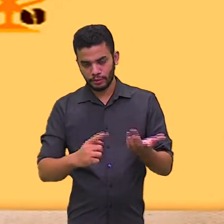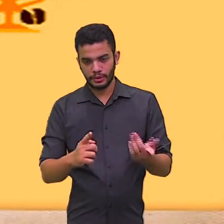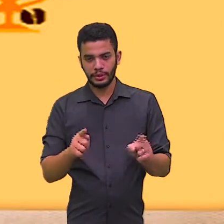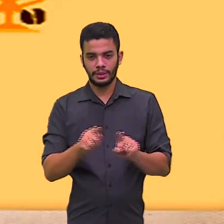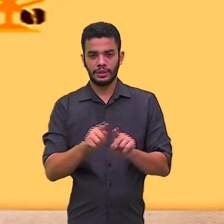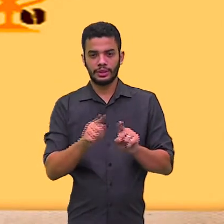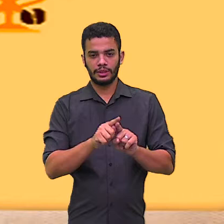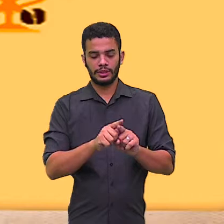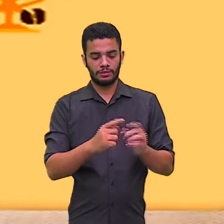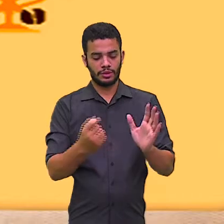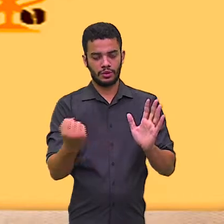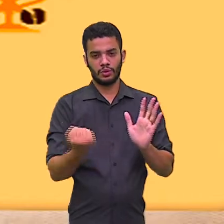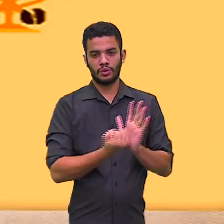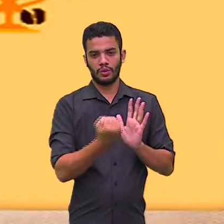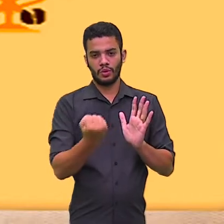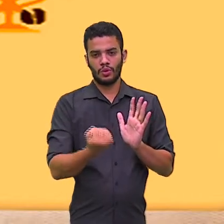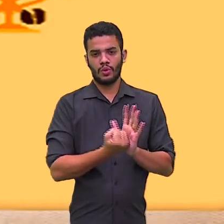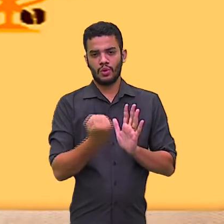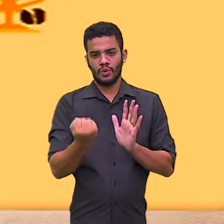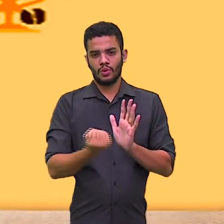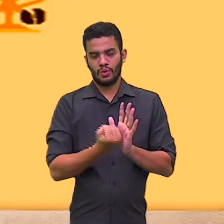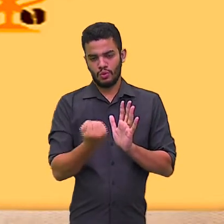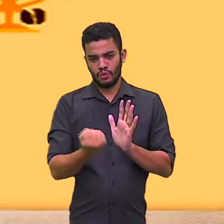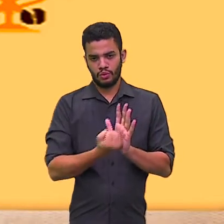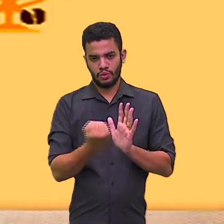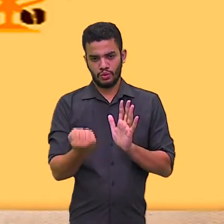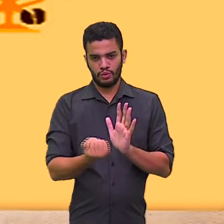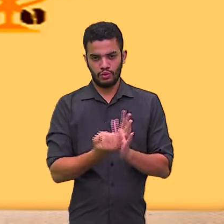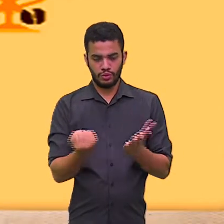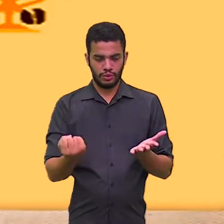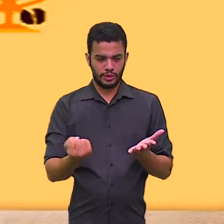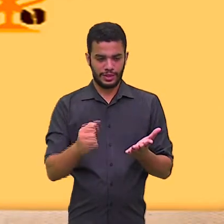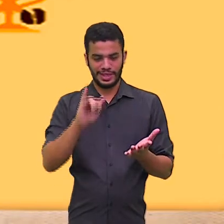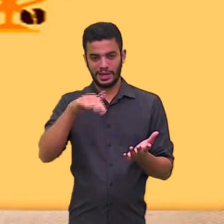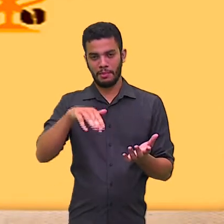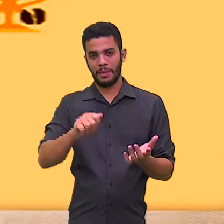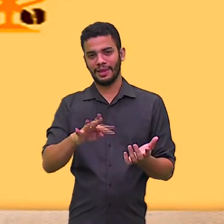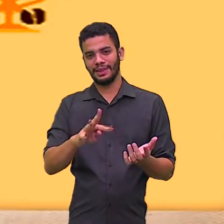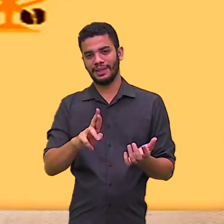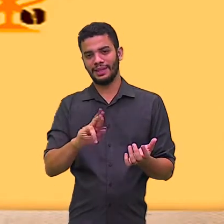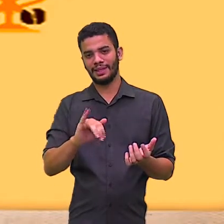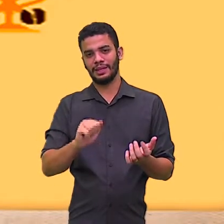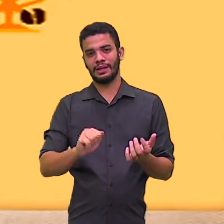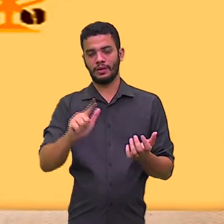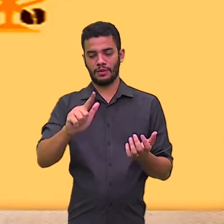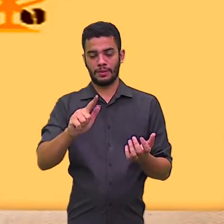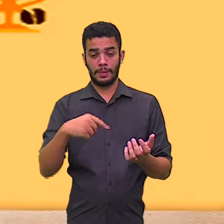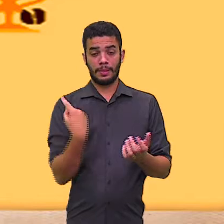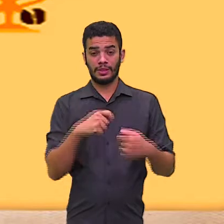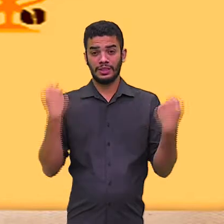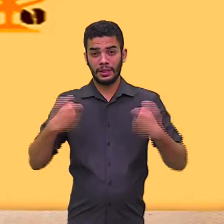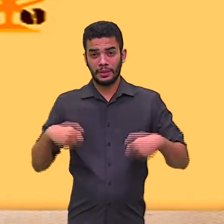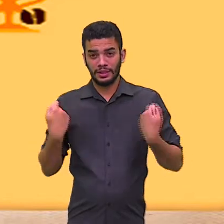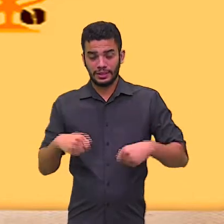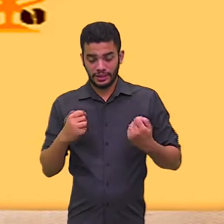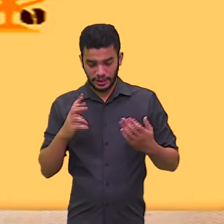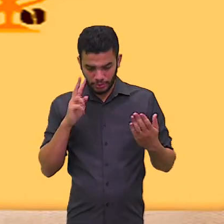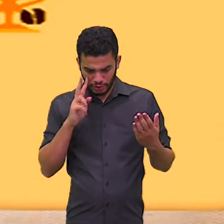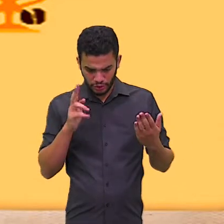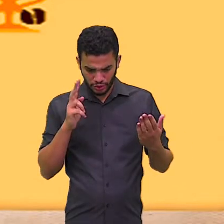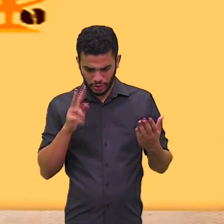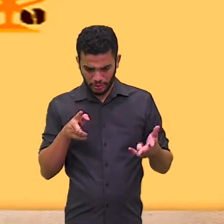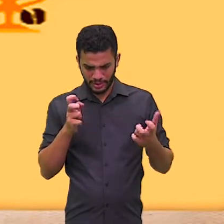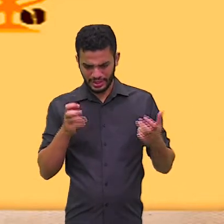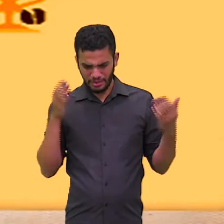que é seu e o que te caracteriza te torna mais forte e te propicia a construir